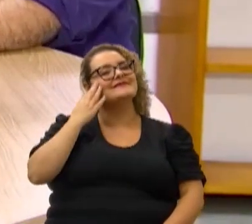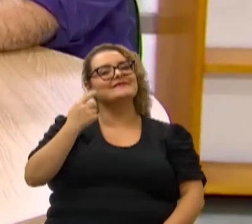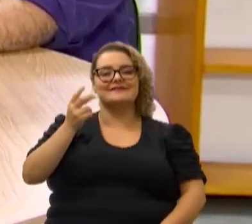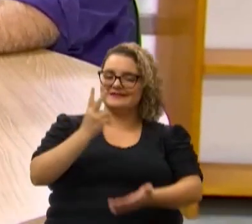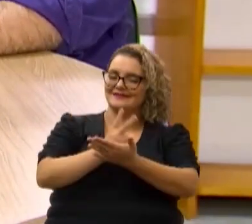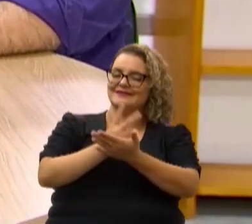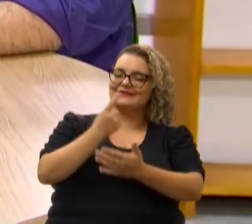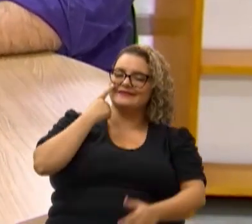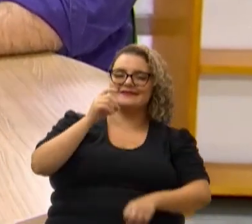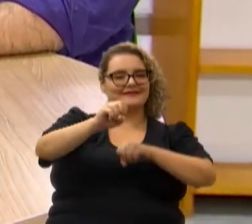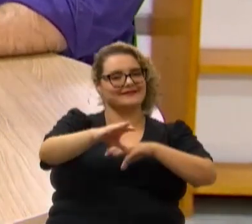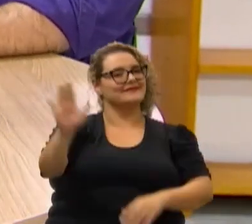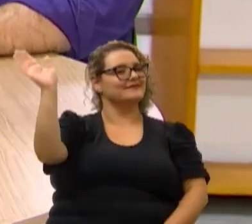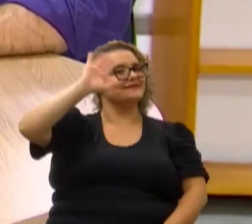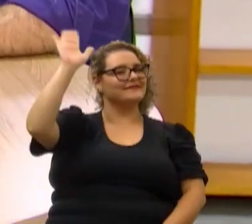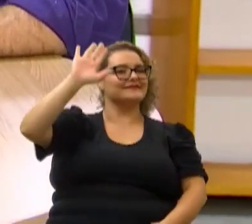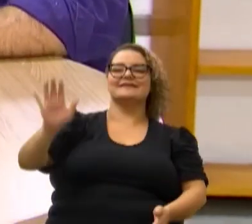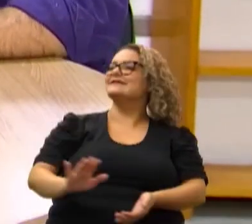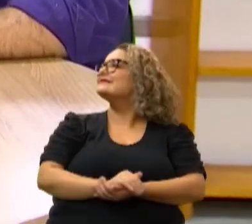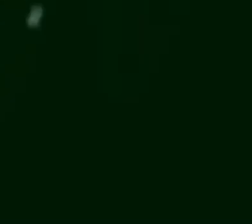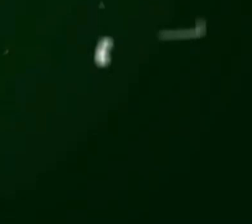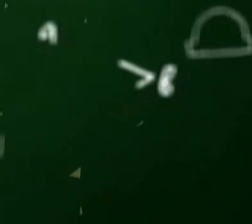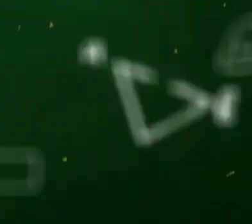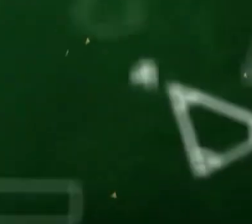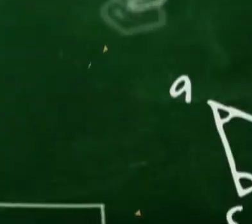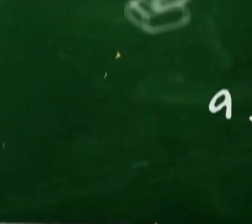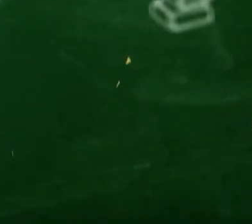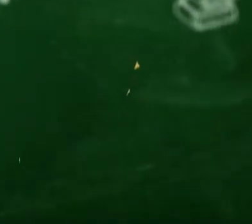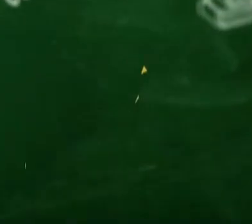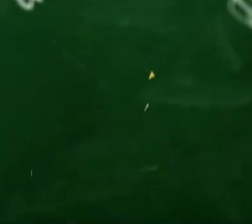Tô sempre de olho na educação. Tchau. Tchau, tchau.